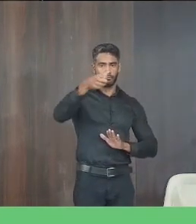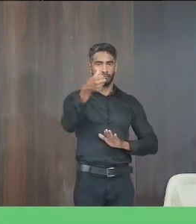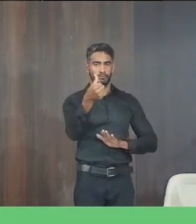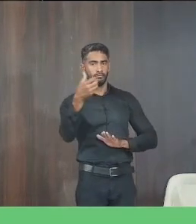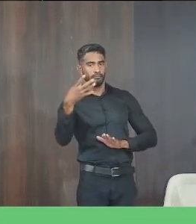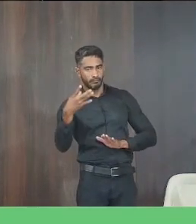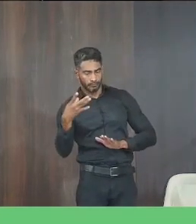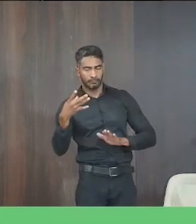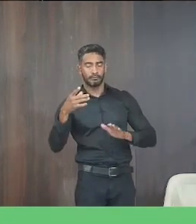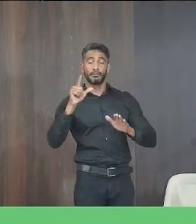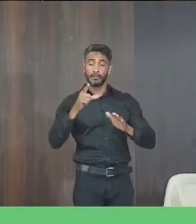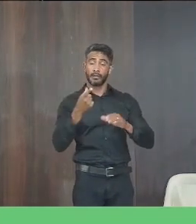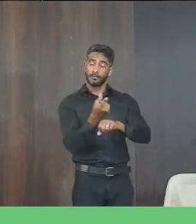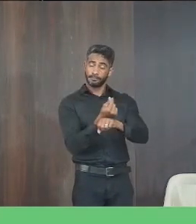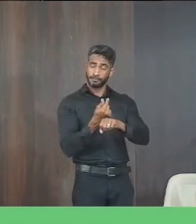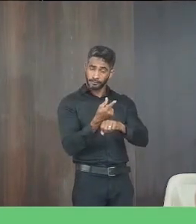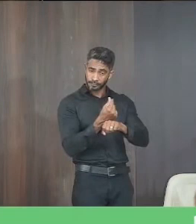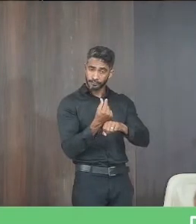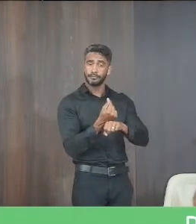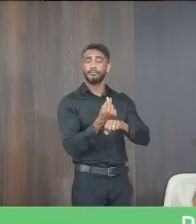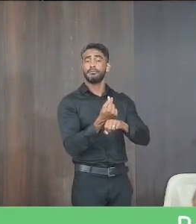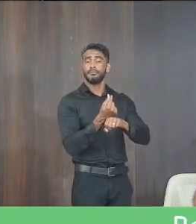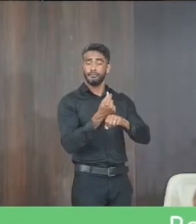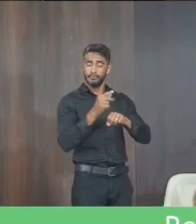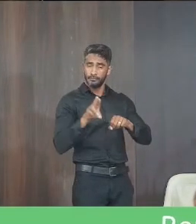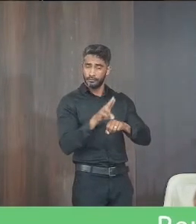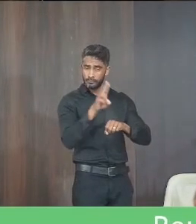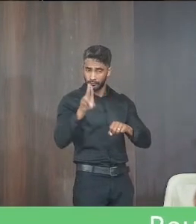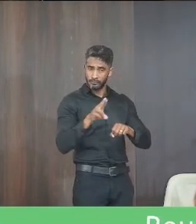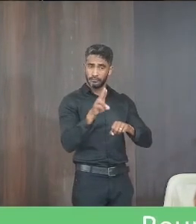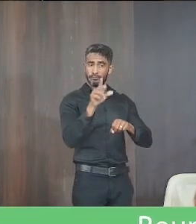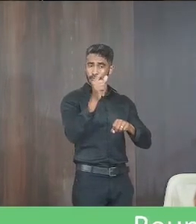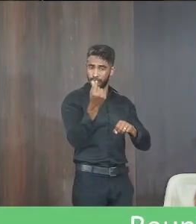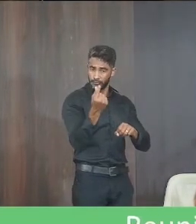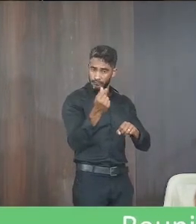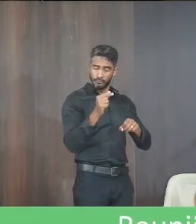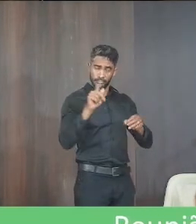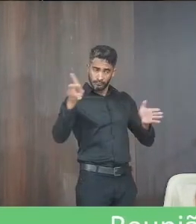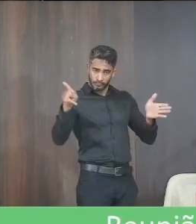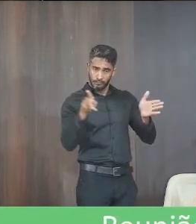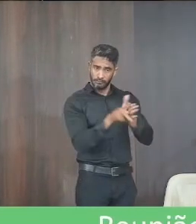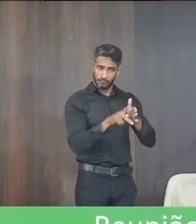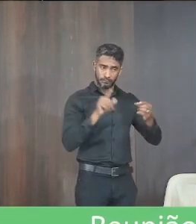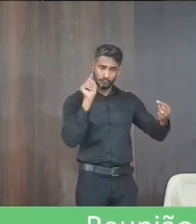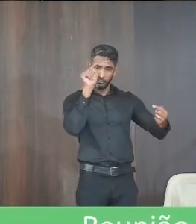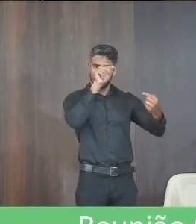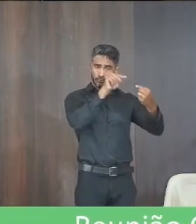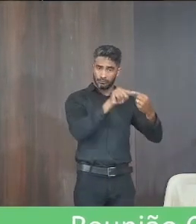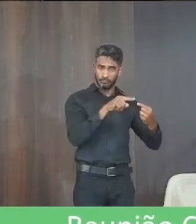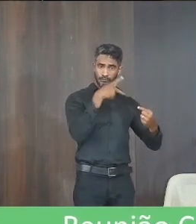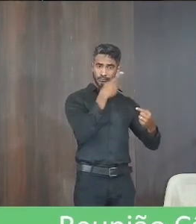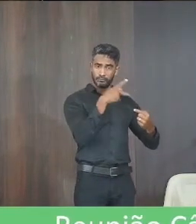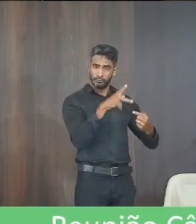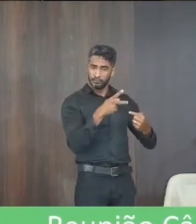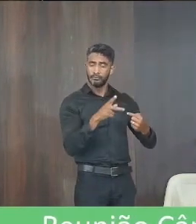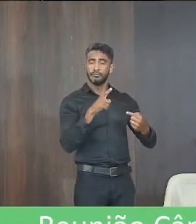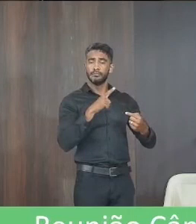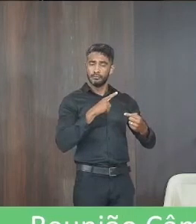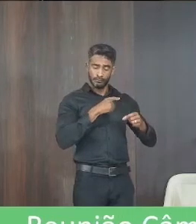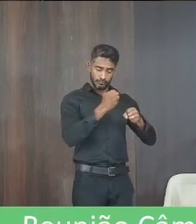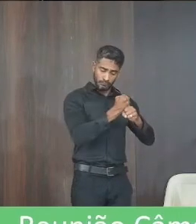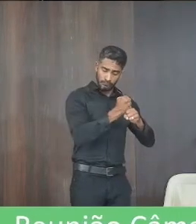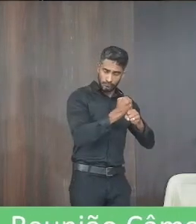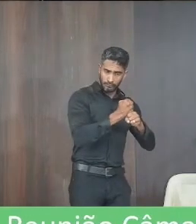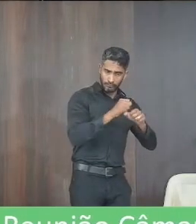constitui o orçamento o roteiro das aplicações financeiras destinadas ao alcance de um objetivo durante todo o ano são